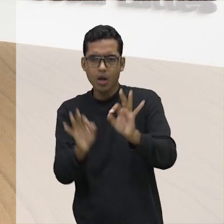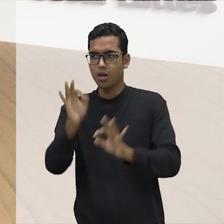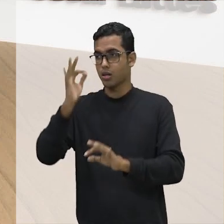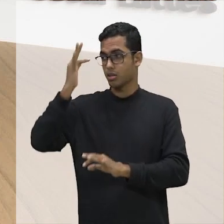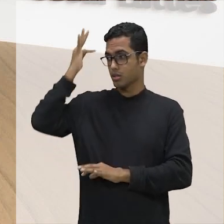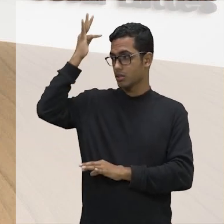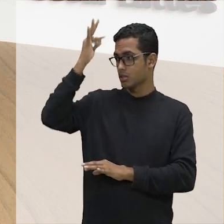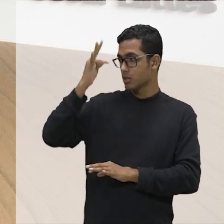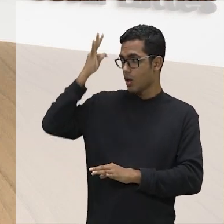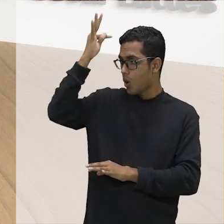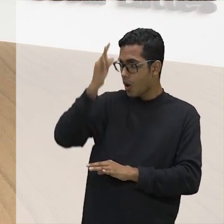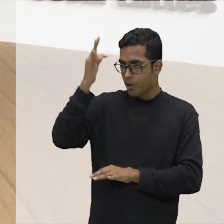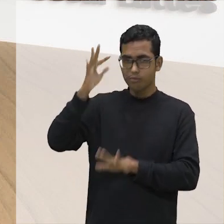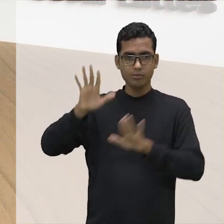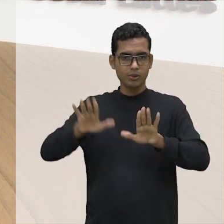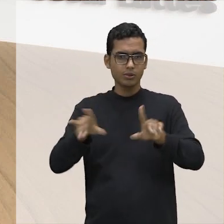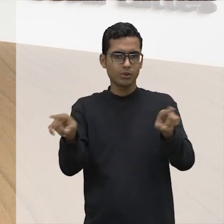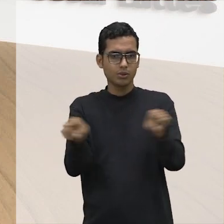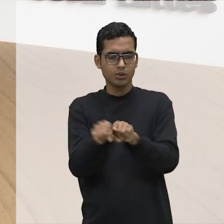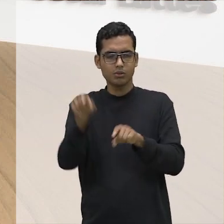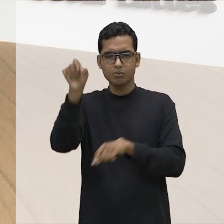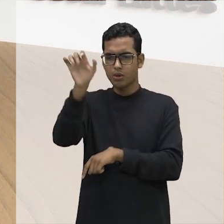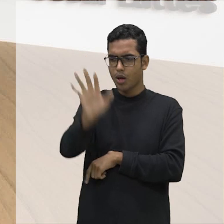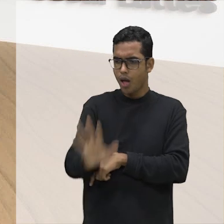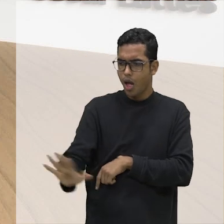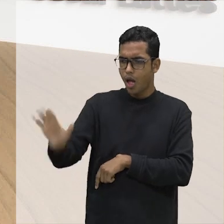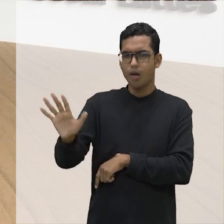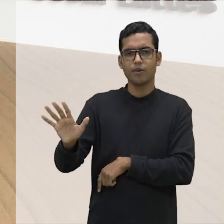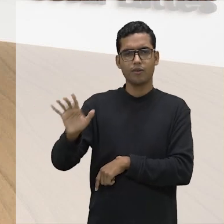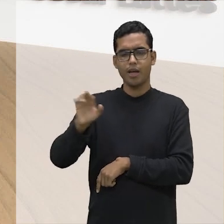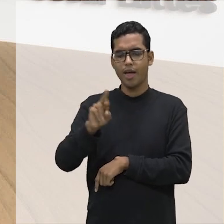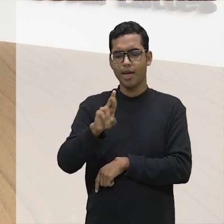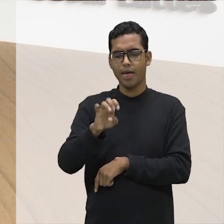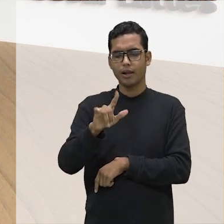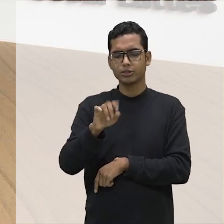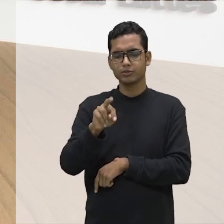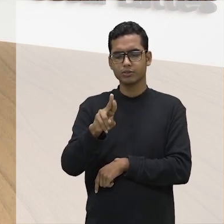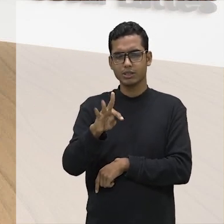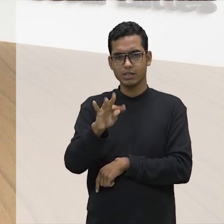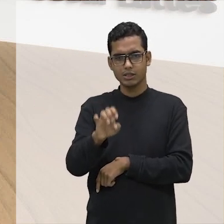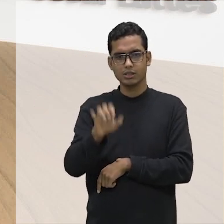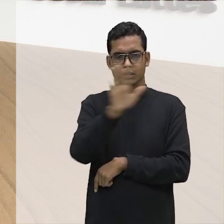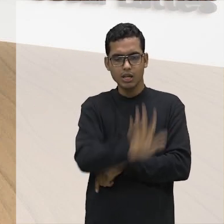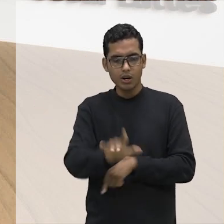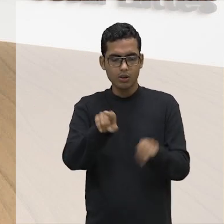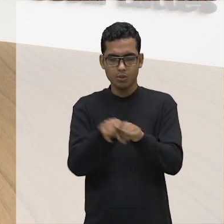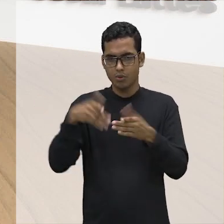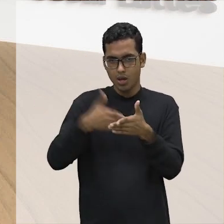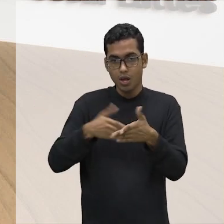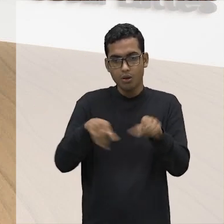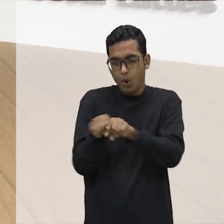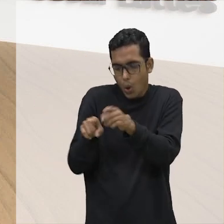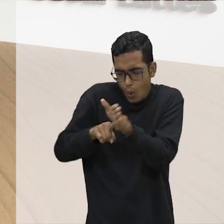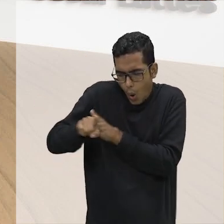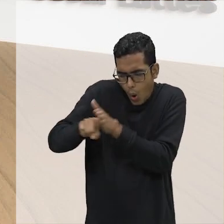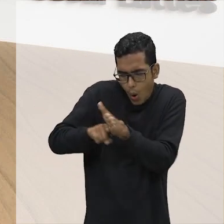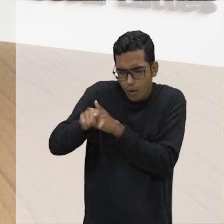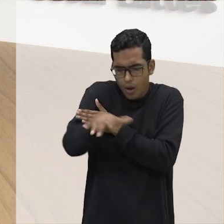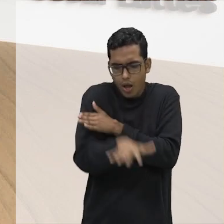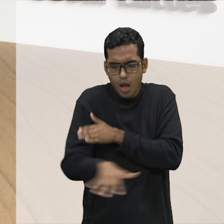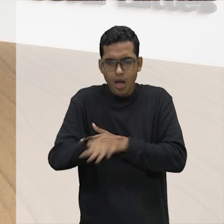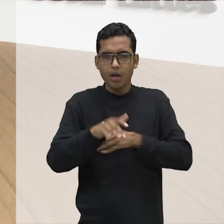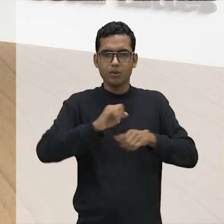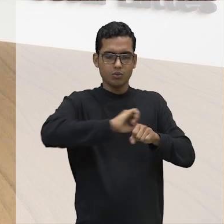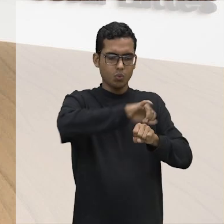relatividade restrita e relatividade geral, mas também pesquisando ali em mecânica quântica. Ele que, por